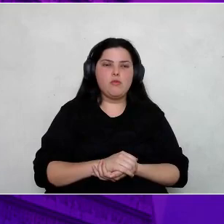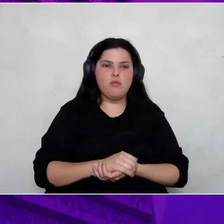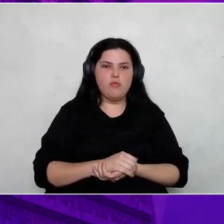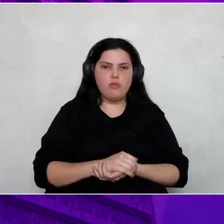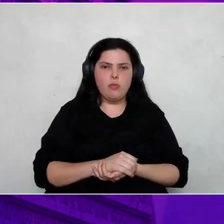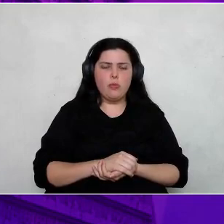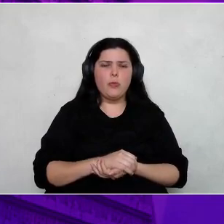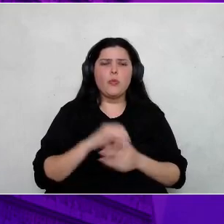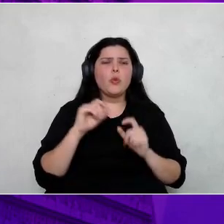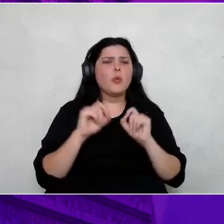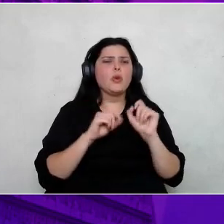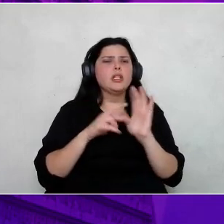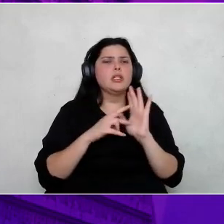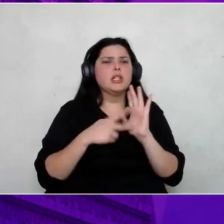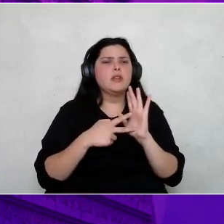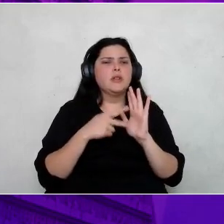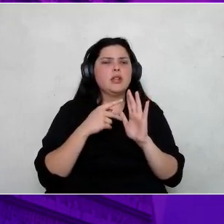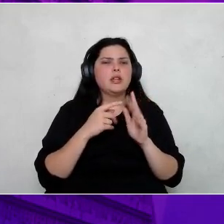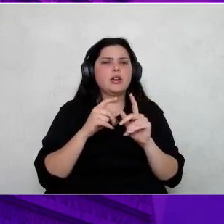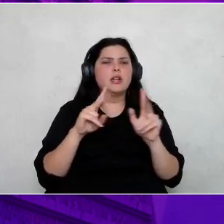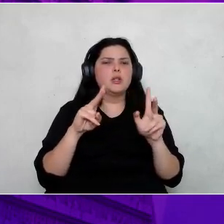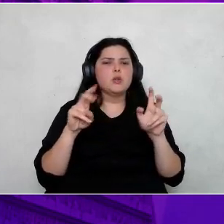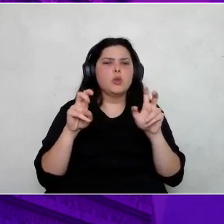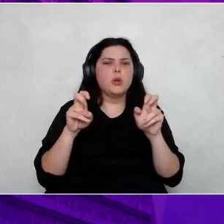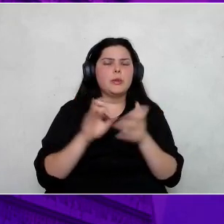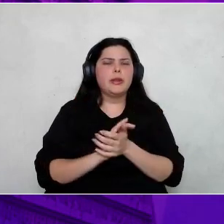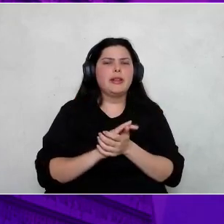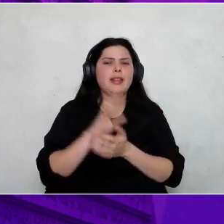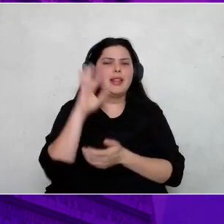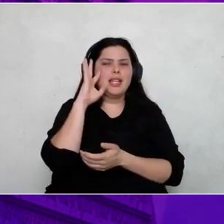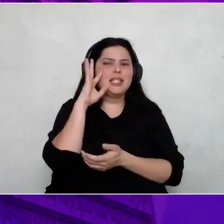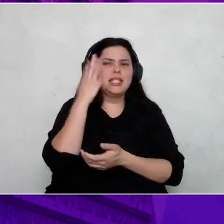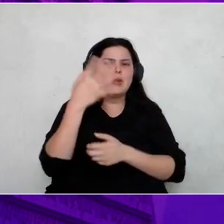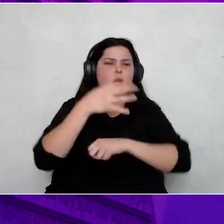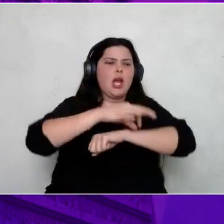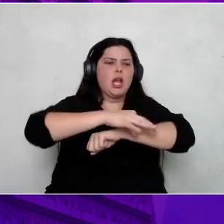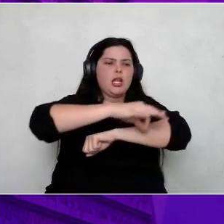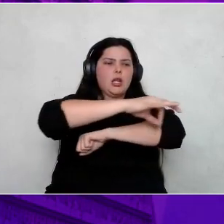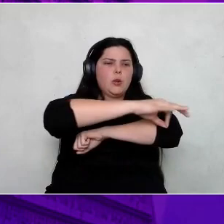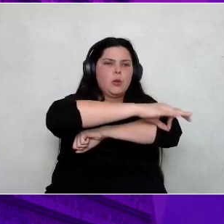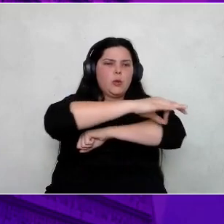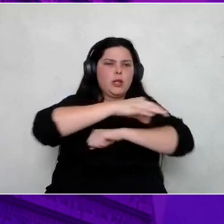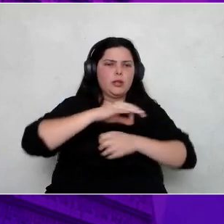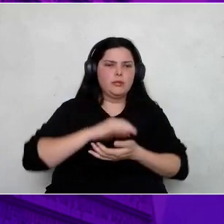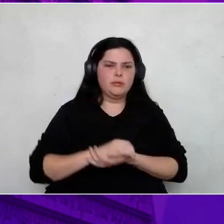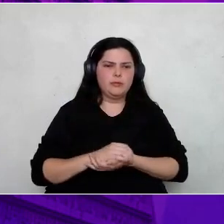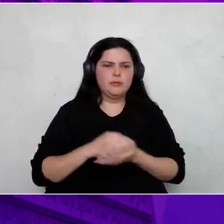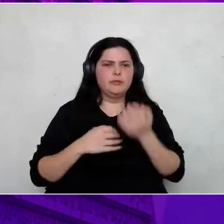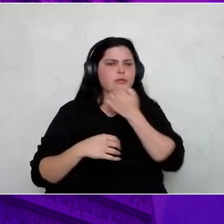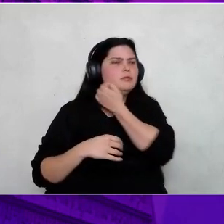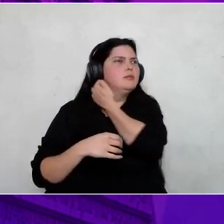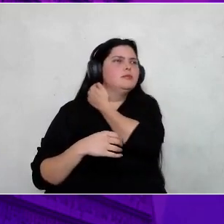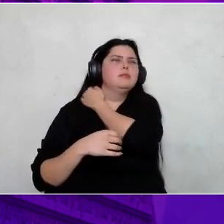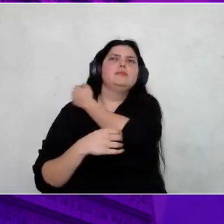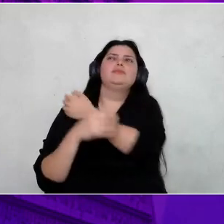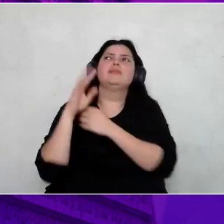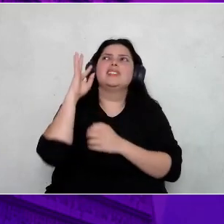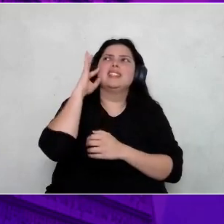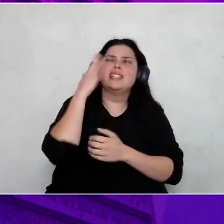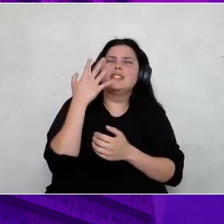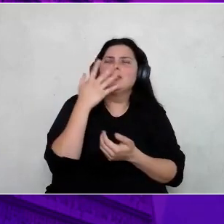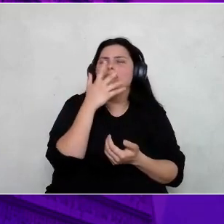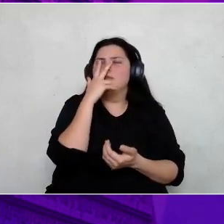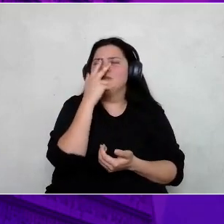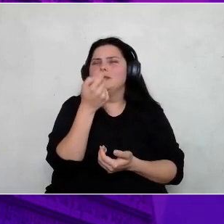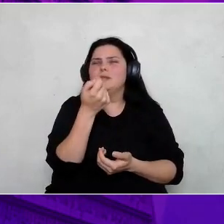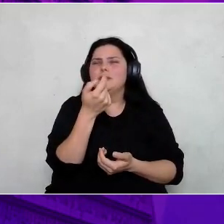exatamente a gente entende sobre decisão arquitetural. A decisão arquitetural, muitas vezes, ela se parece ser uma coisa